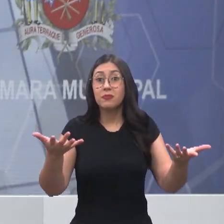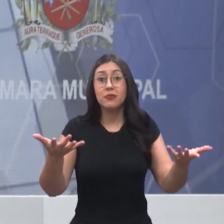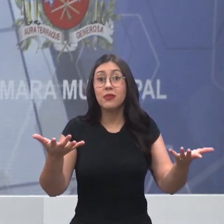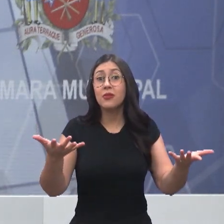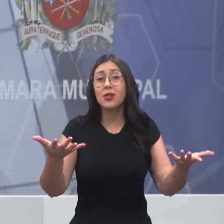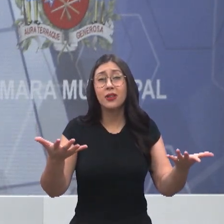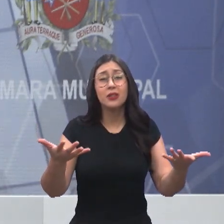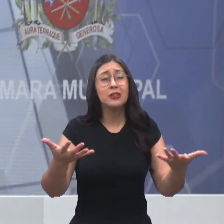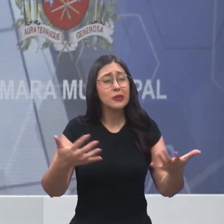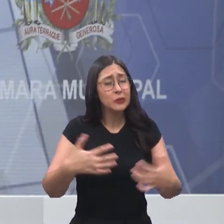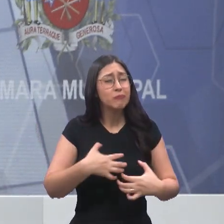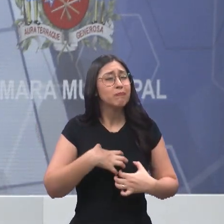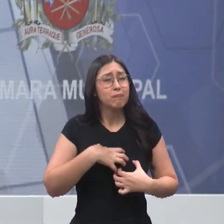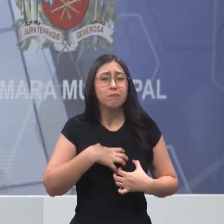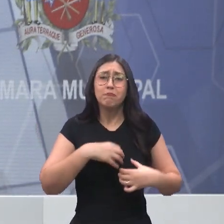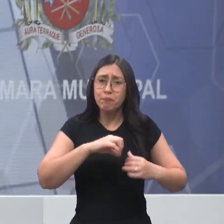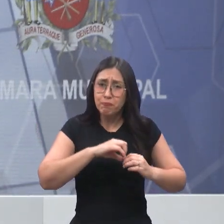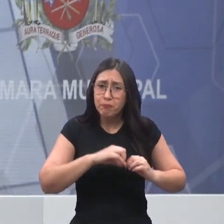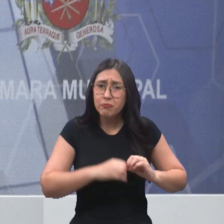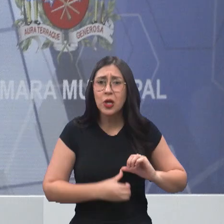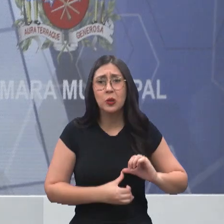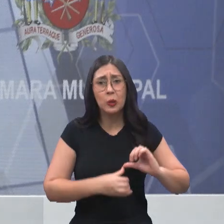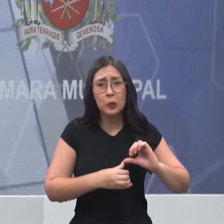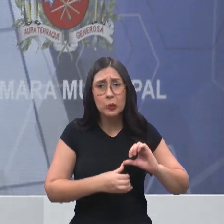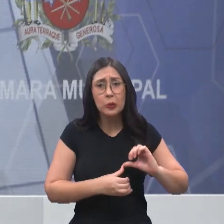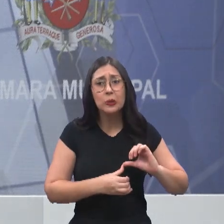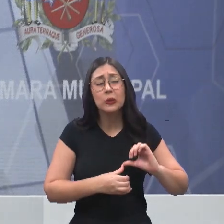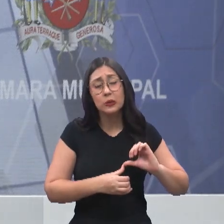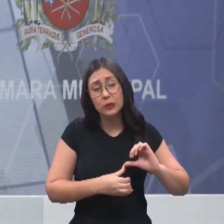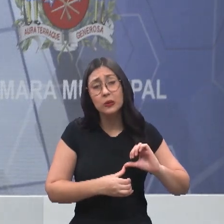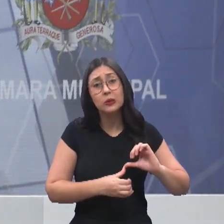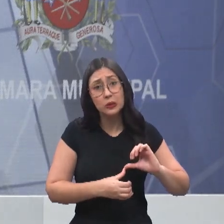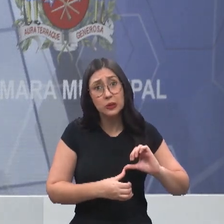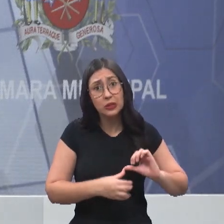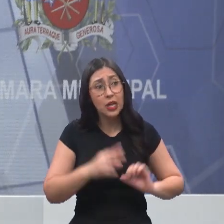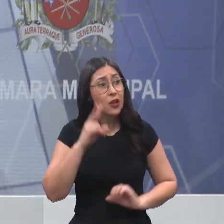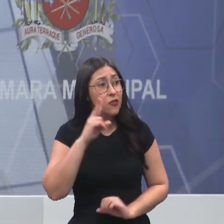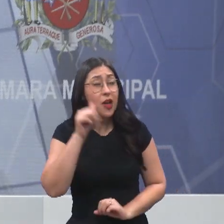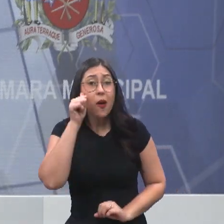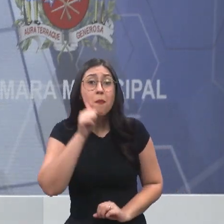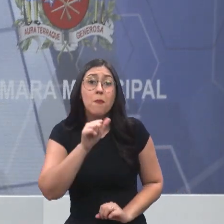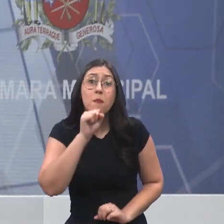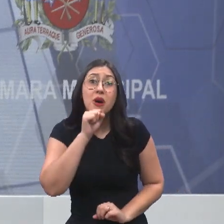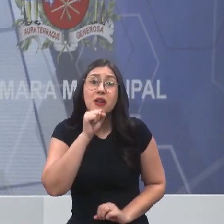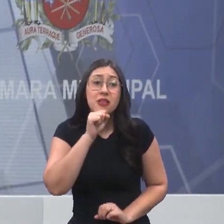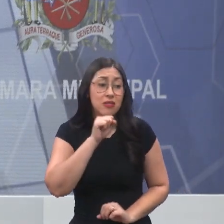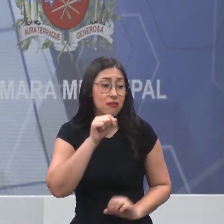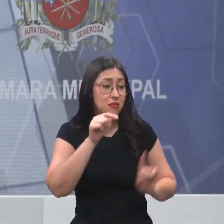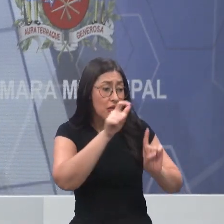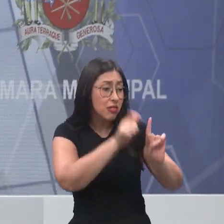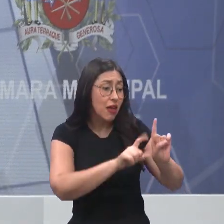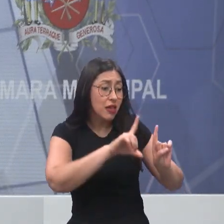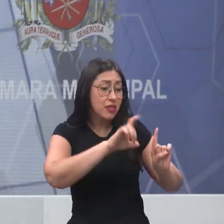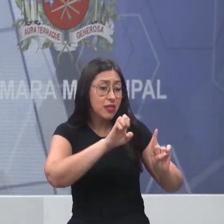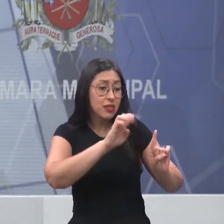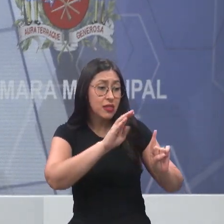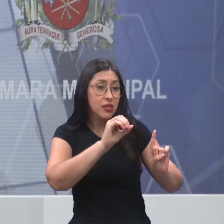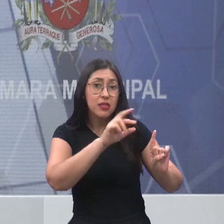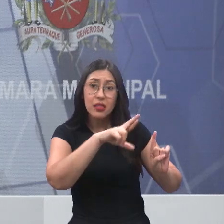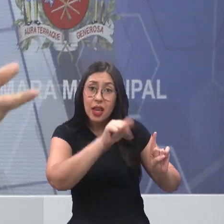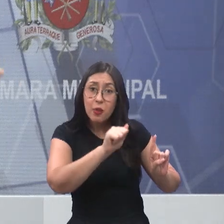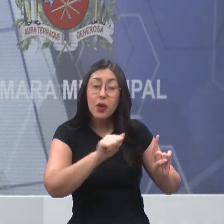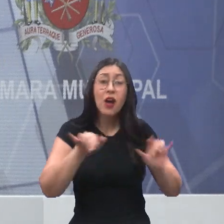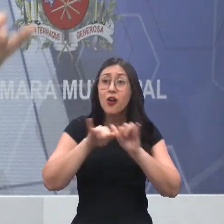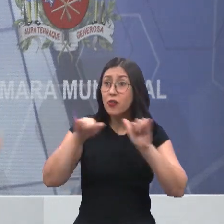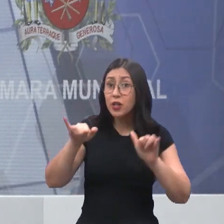cortar o coração, vereador, ver a mãe da Débora ali, dizendo, a minha filha escreveu com